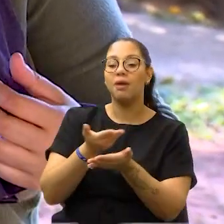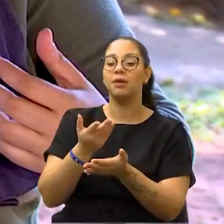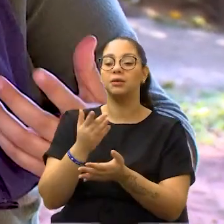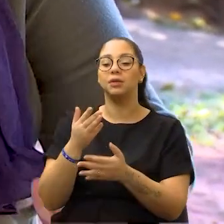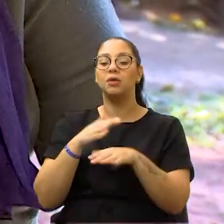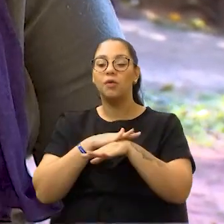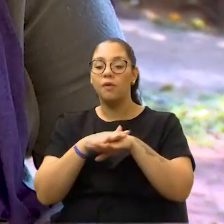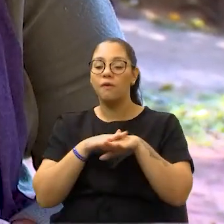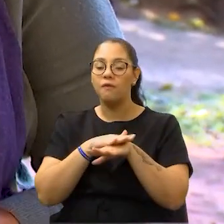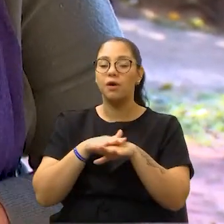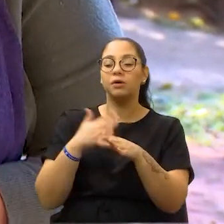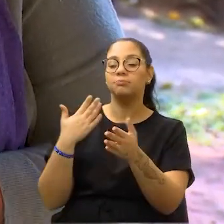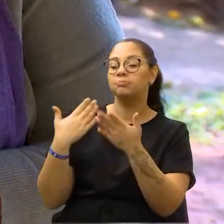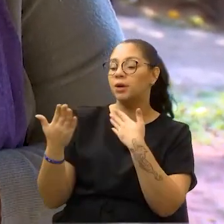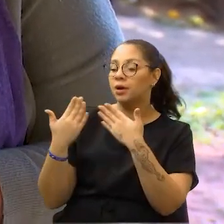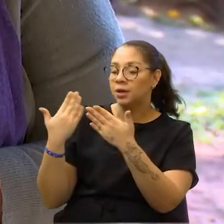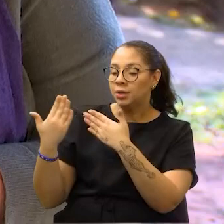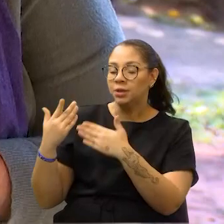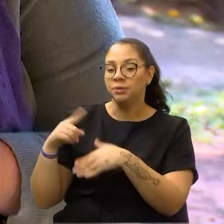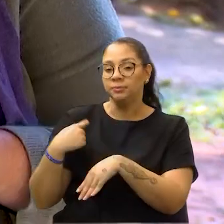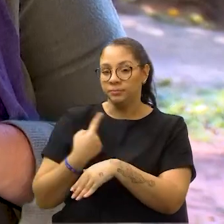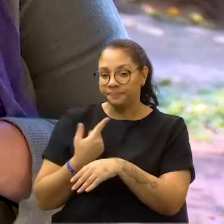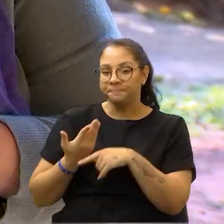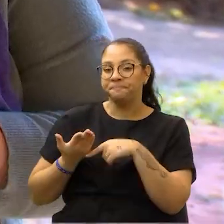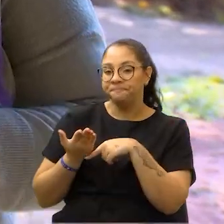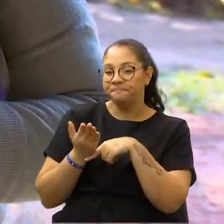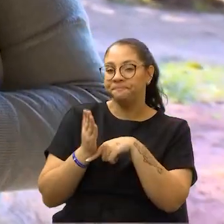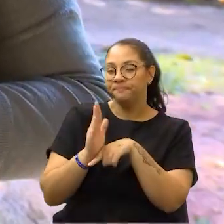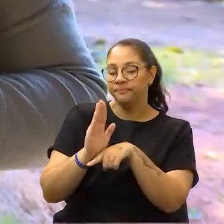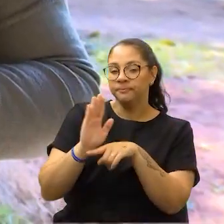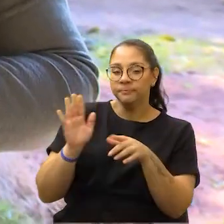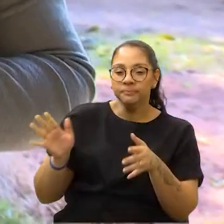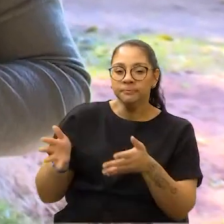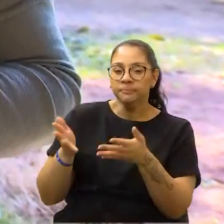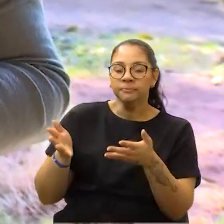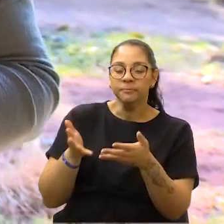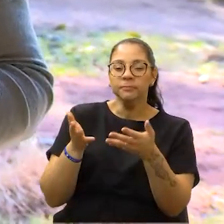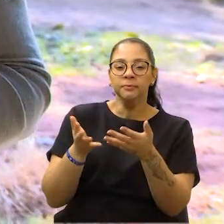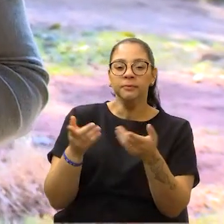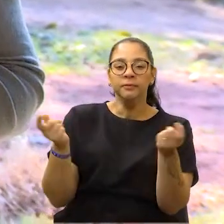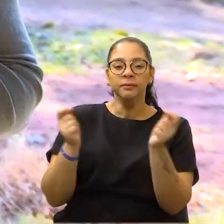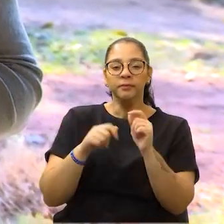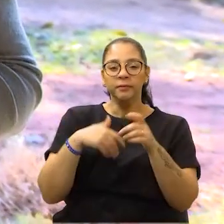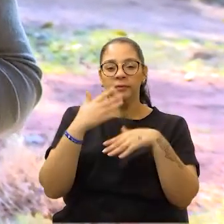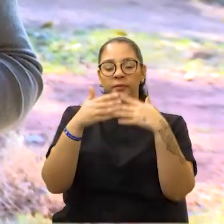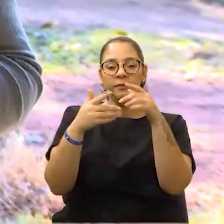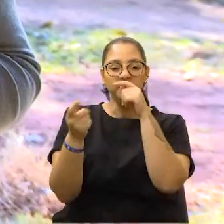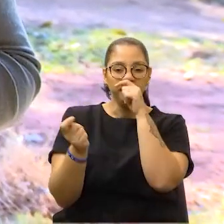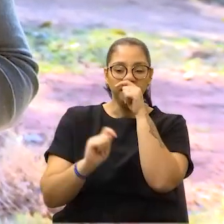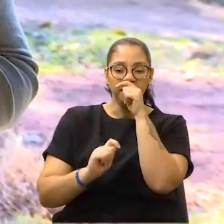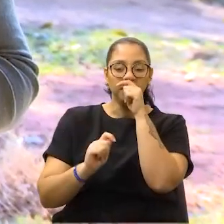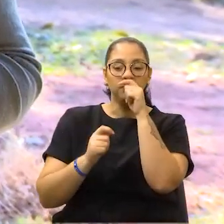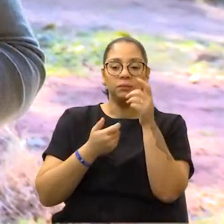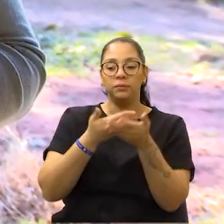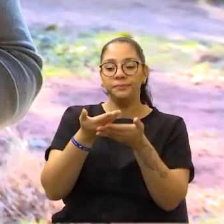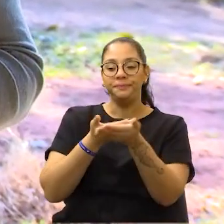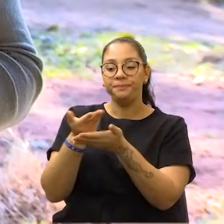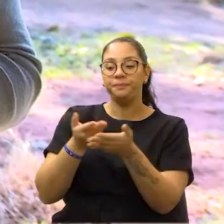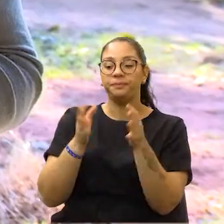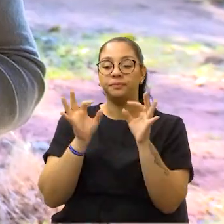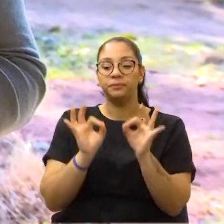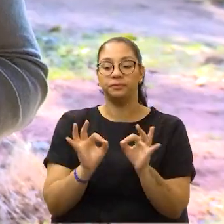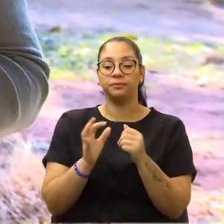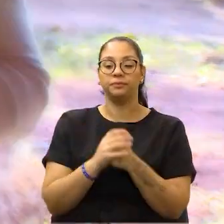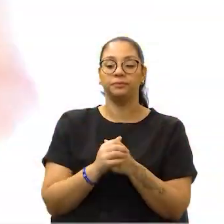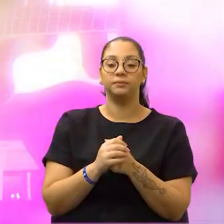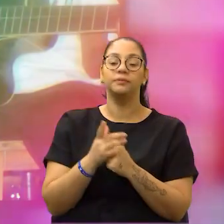convivência, o diálogo, né? Uma das coisas que a gente vai ajudando e construindo junto às crianças são as possibilidades e desenvolver